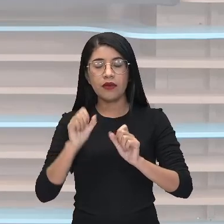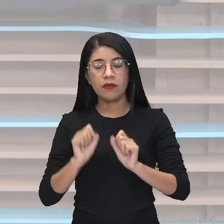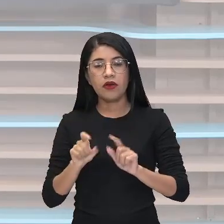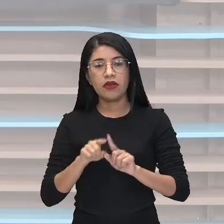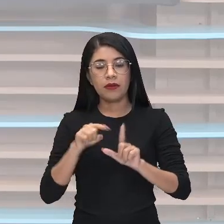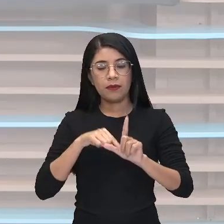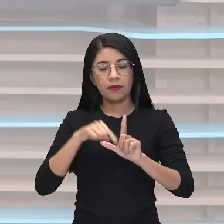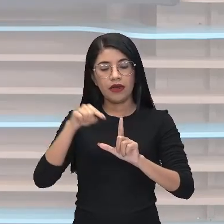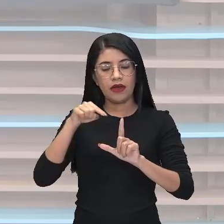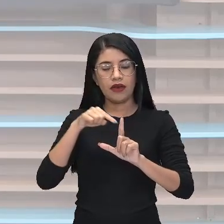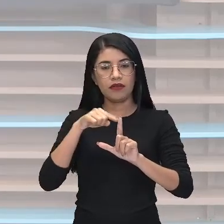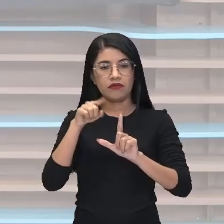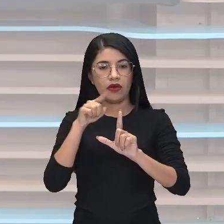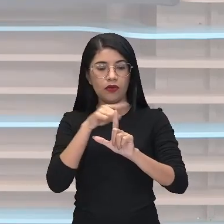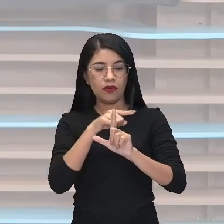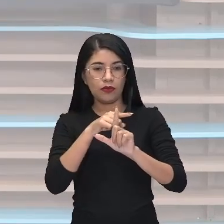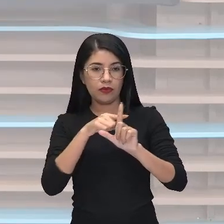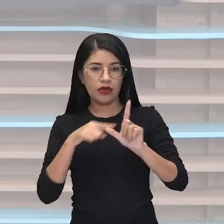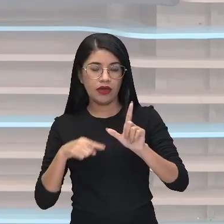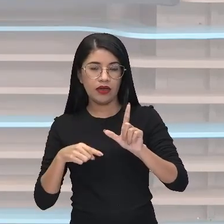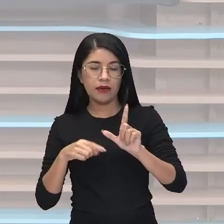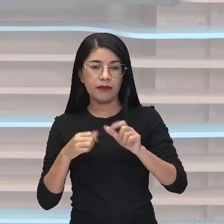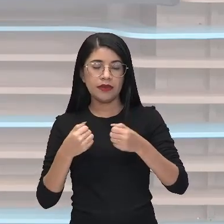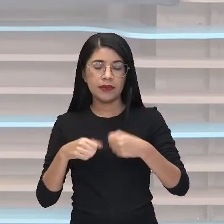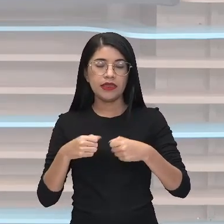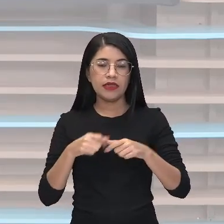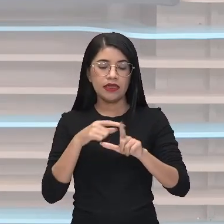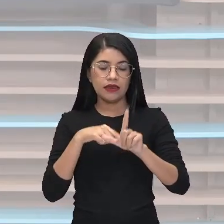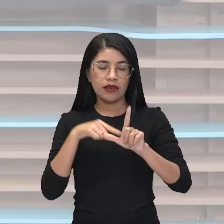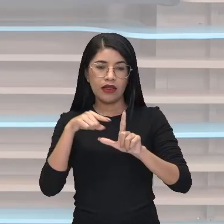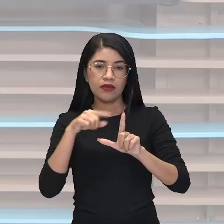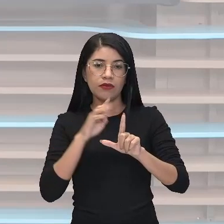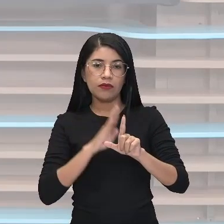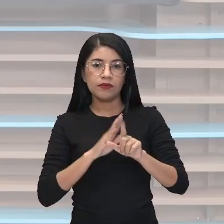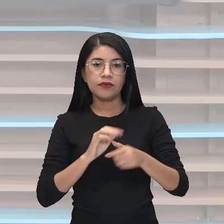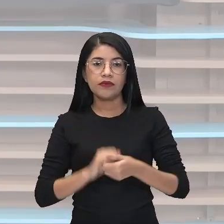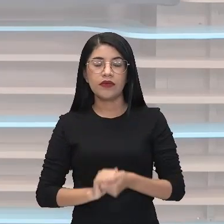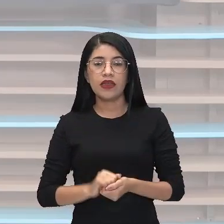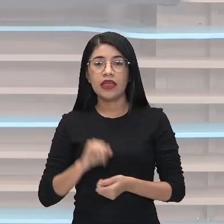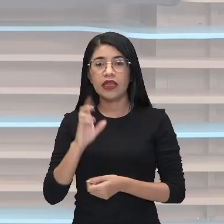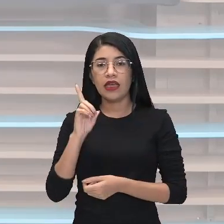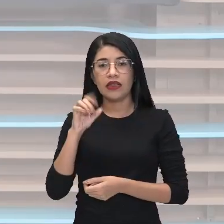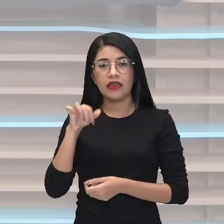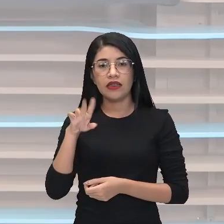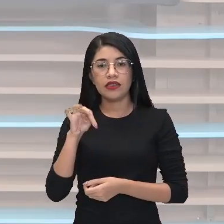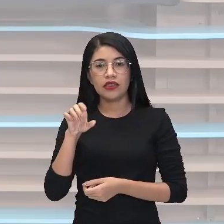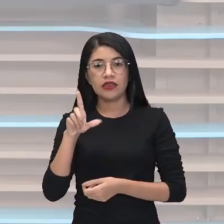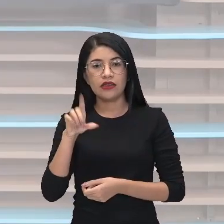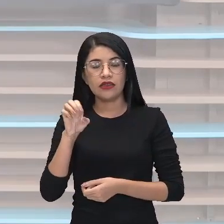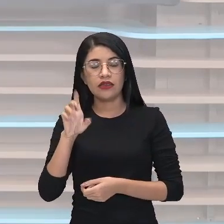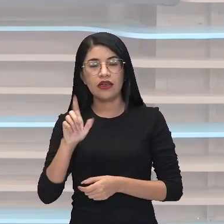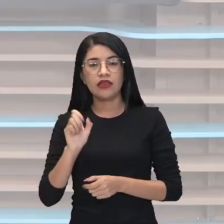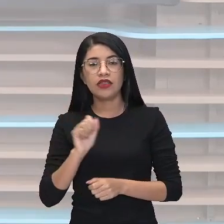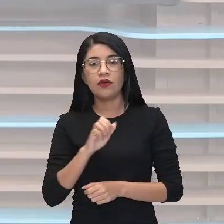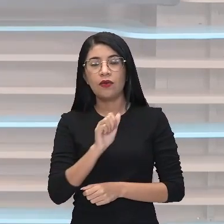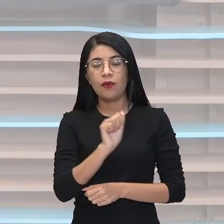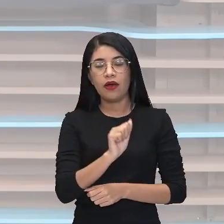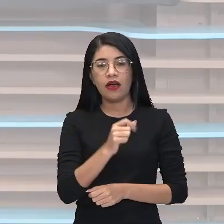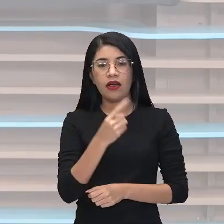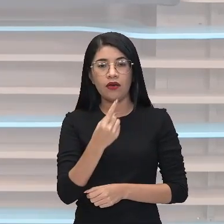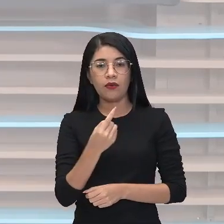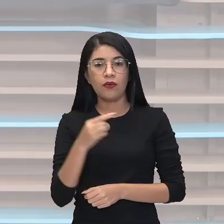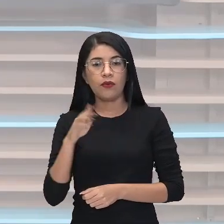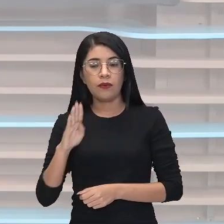crescente, decrescente, contanto que passe pela origem. E agora a função identidade, como vocês viram, né? O A é igual a 1 e o B é igual a